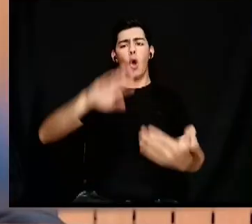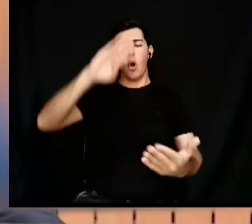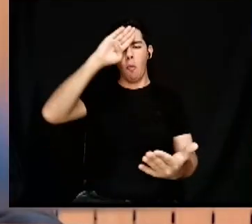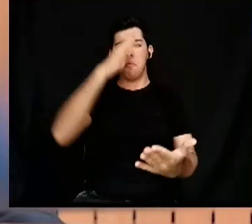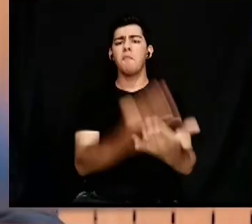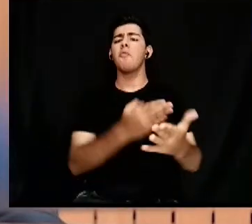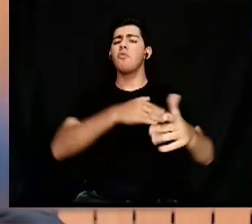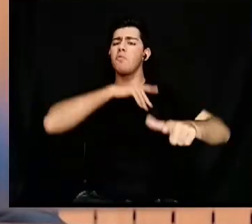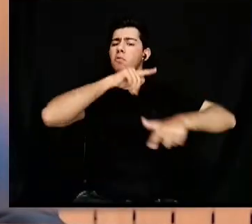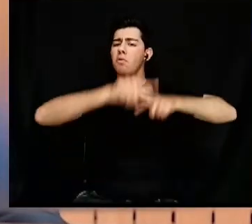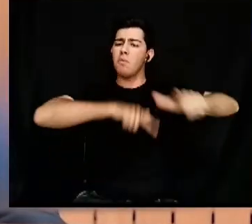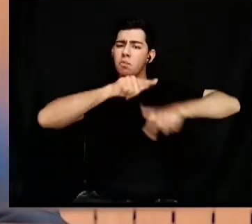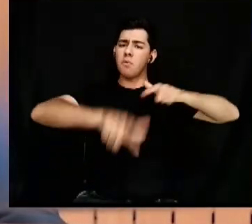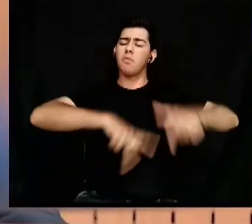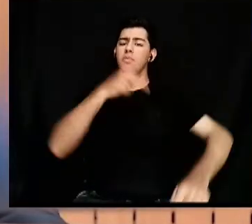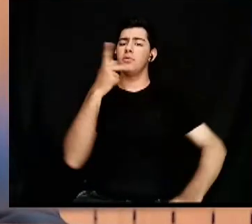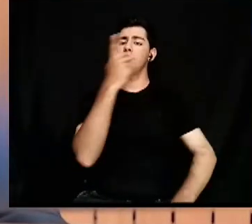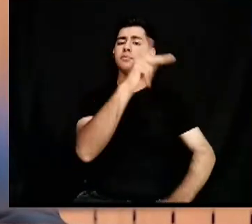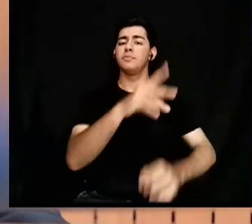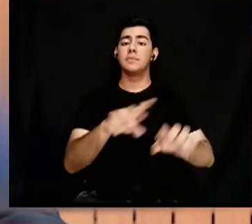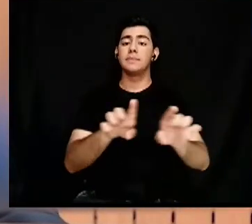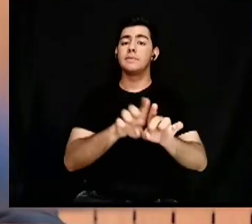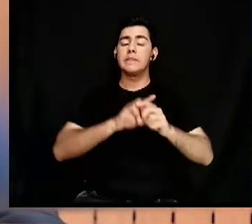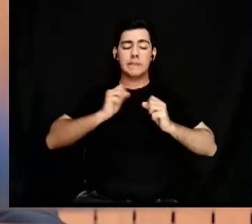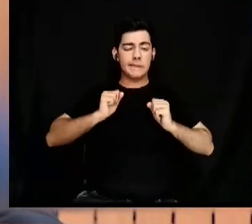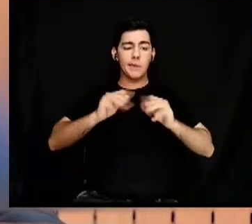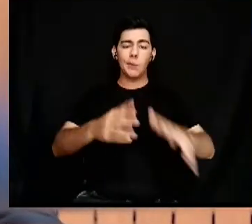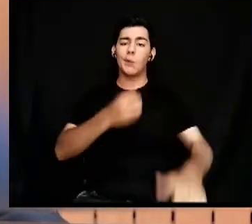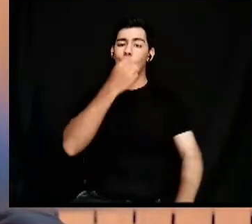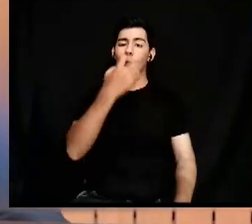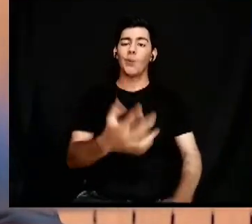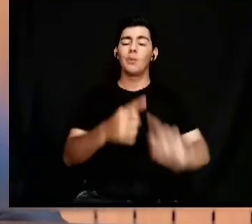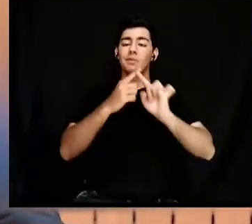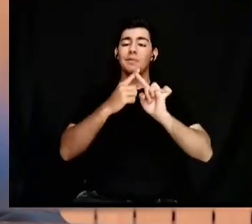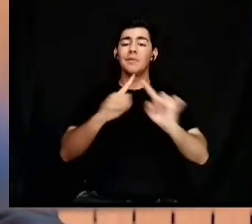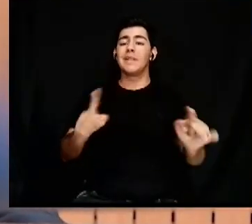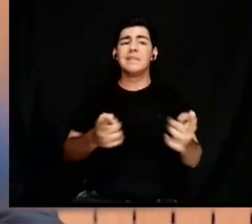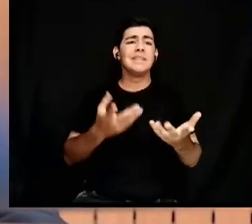na boa vontade dele, mas isso é insuficiente quando não se